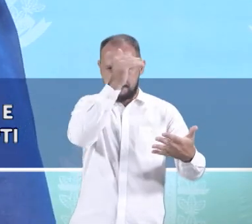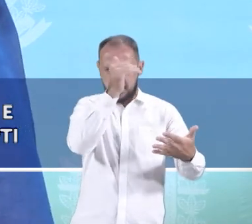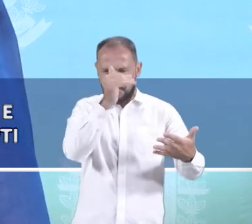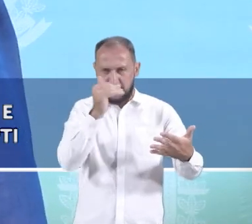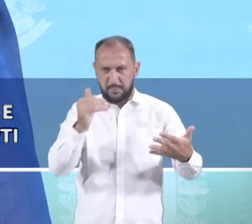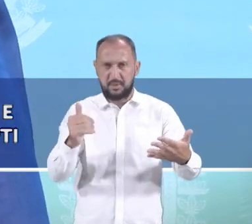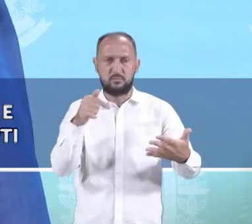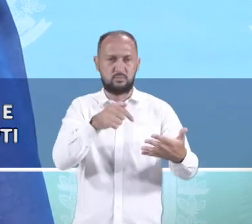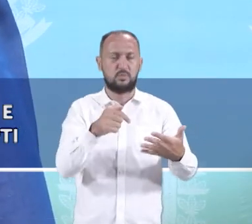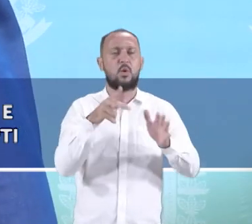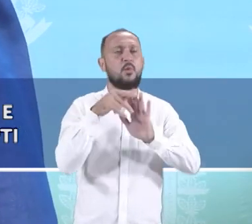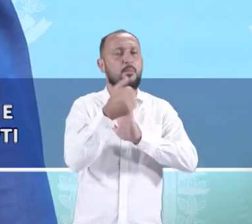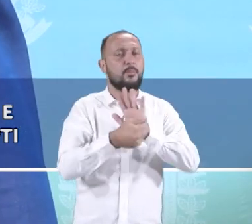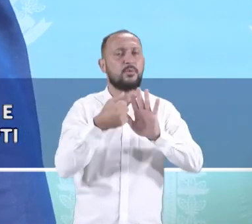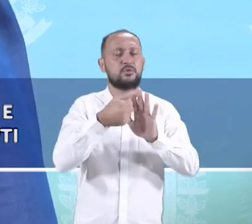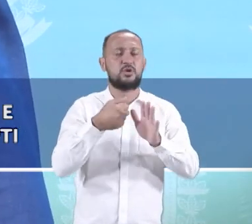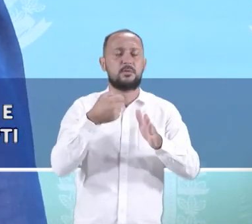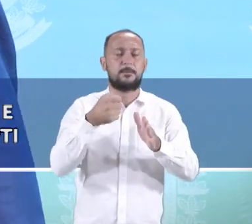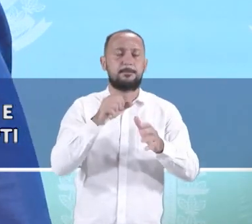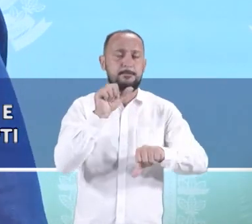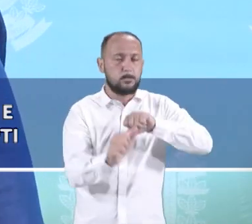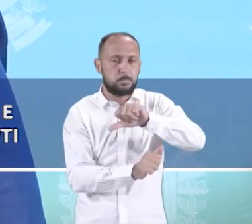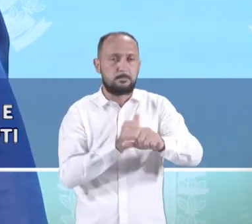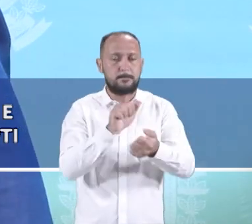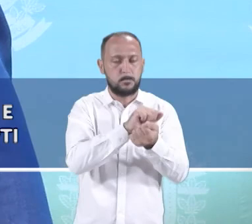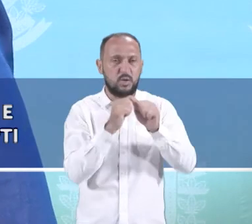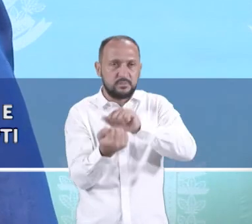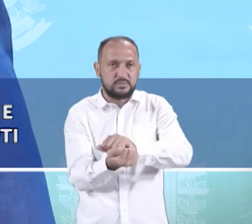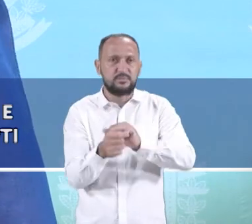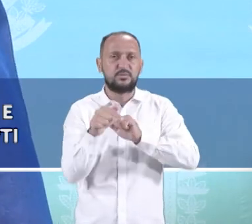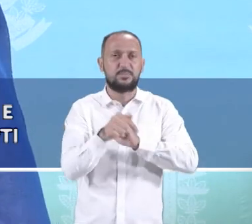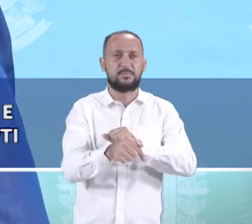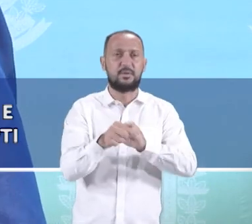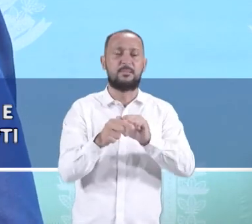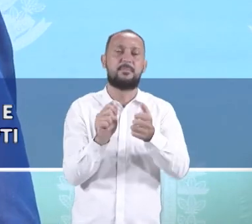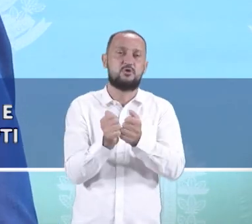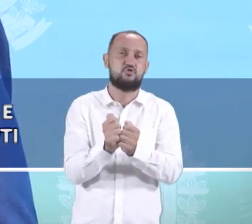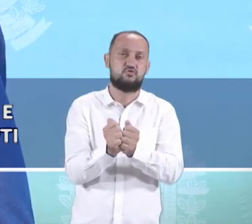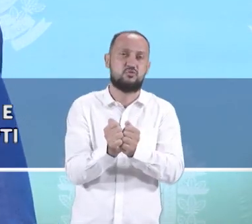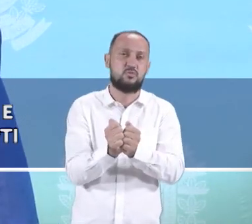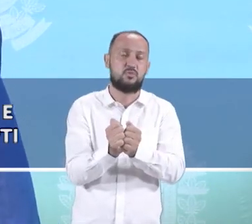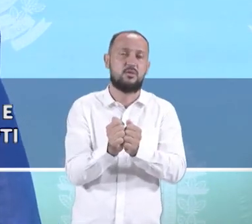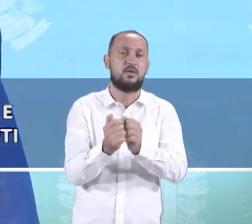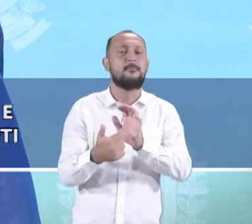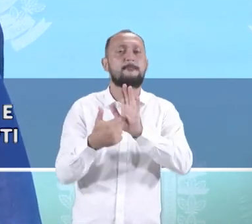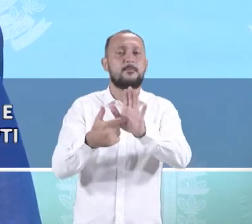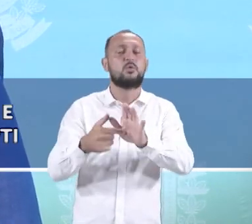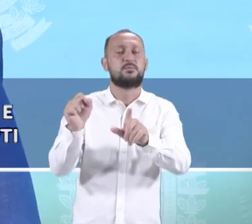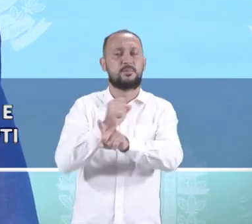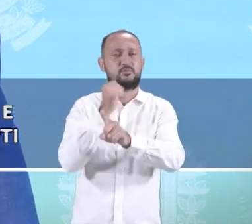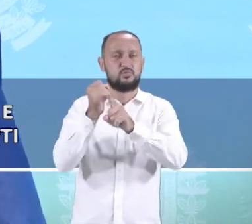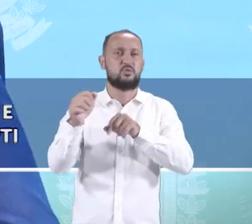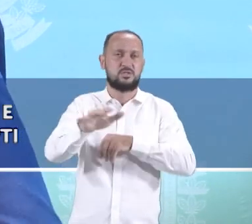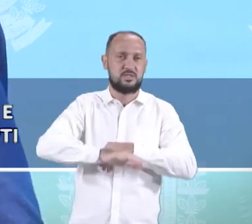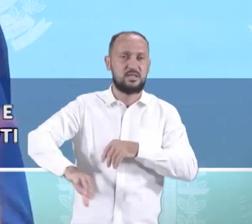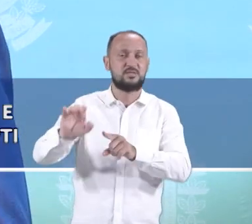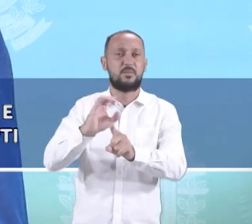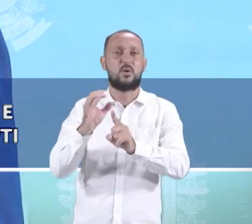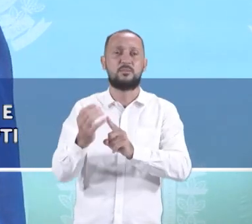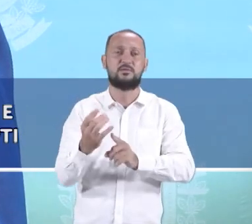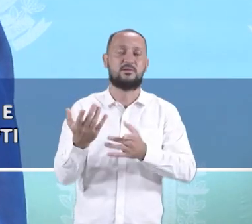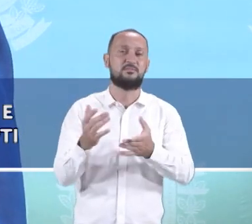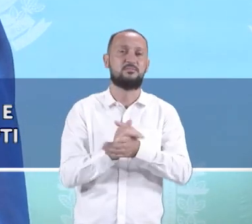projetos onde, como esse, né, da gamificação, que traz resultados também para a sociedade e